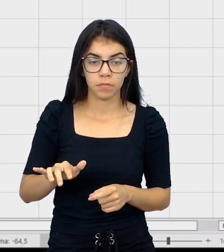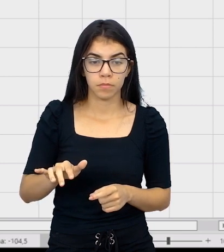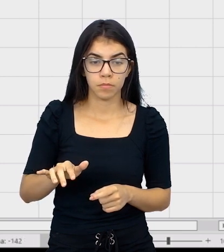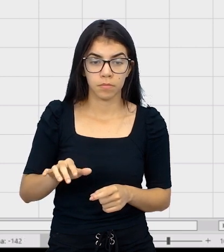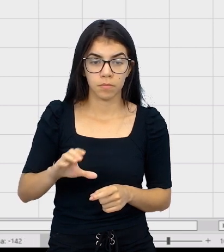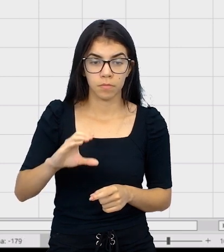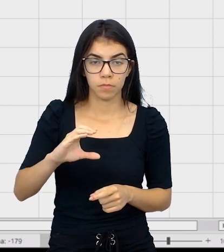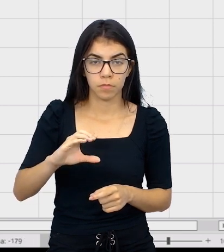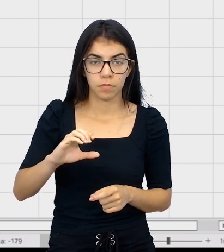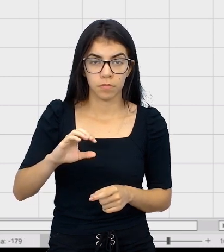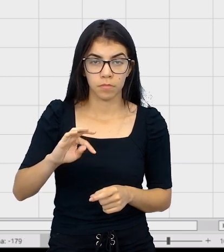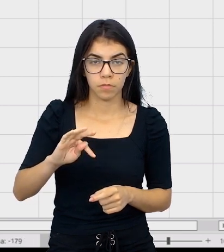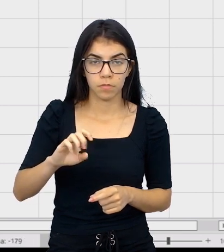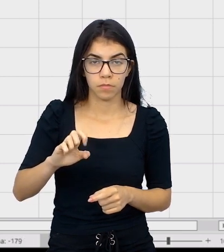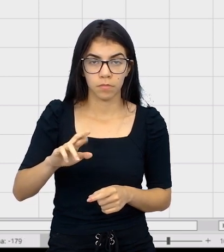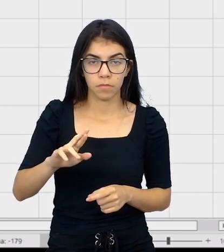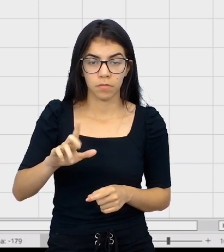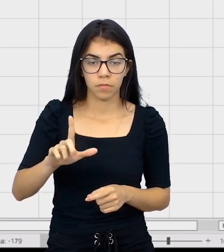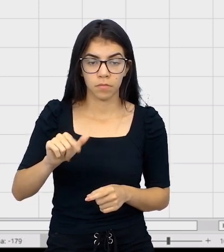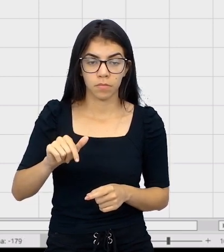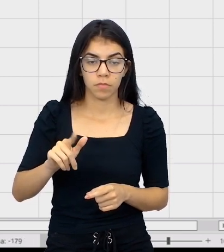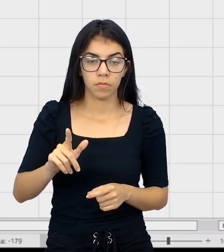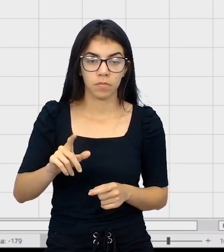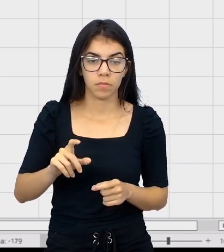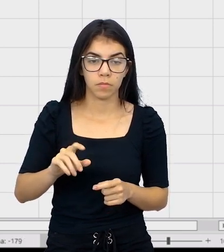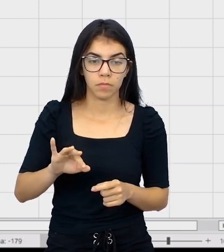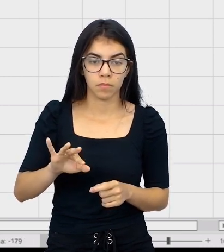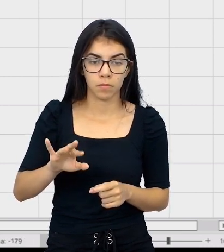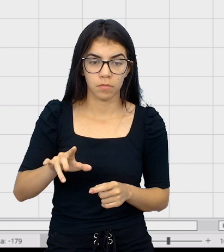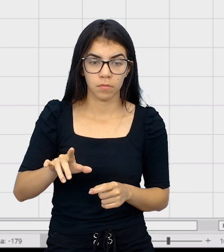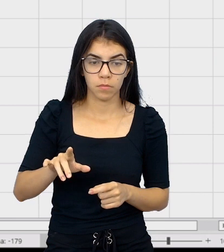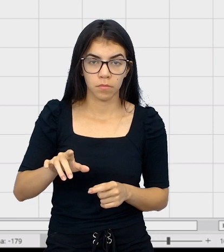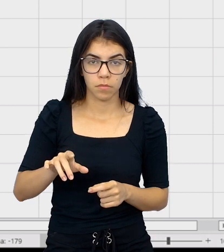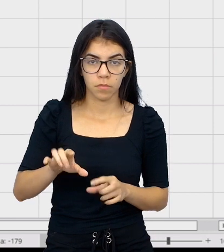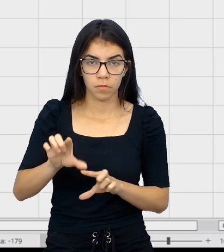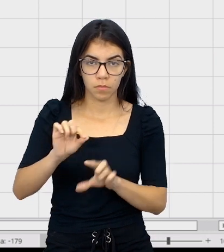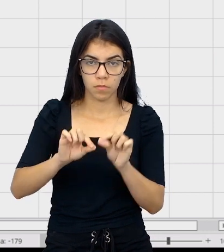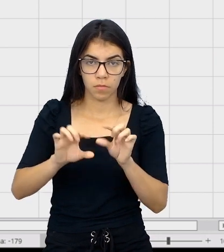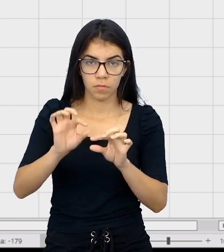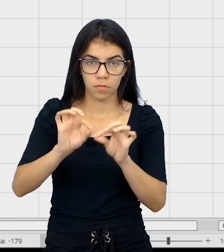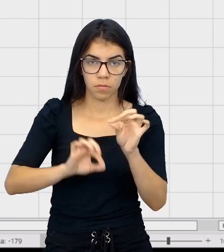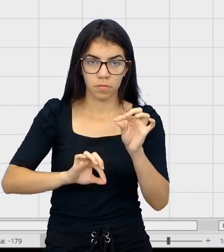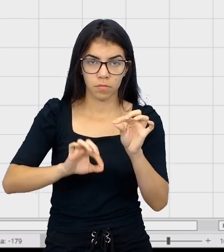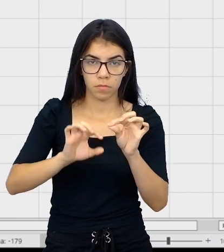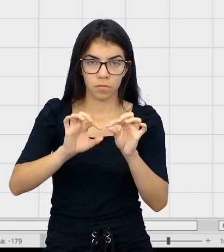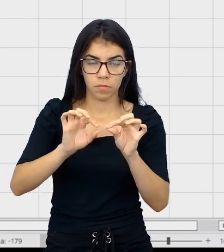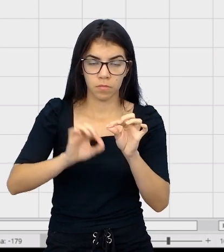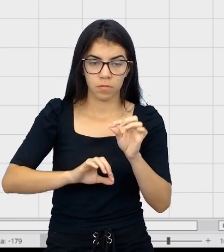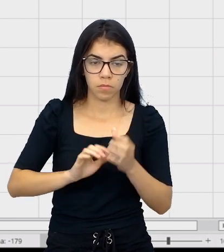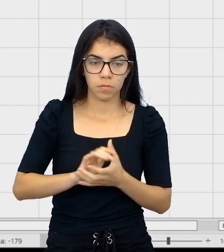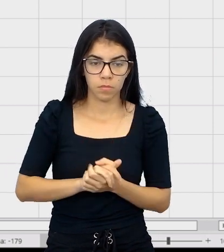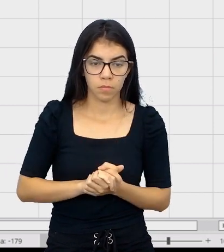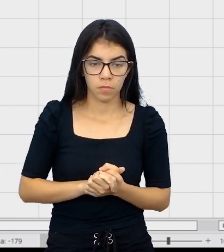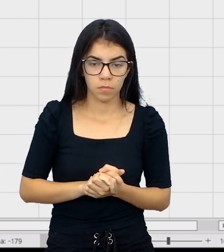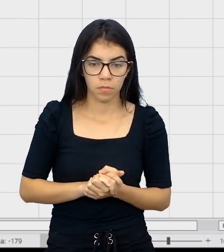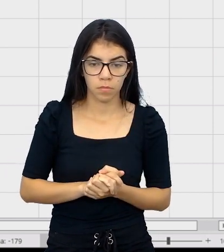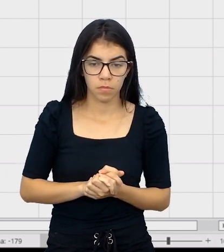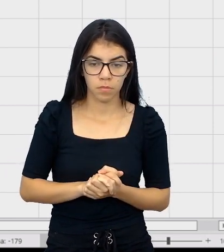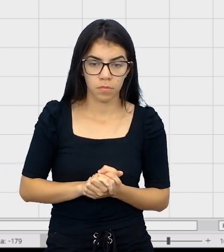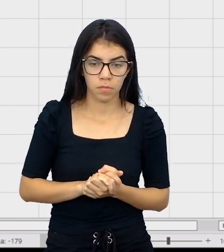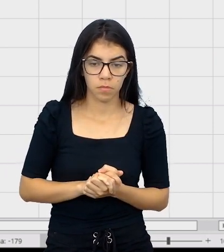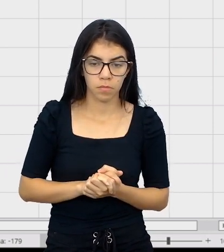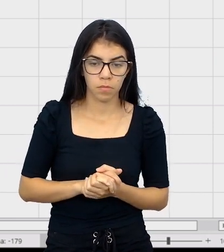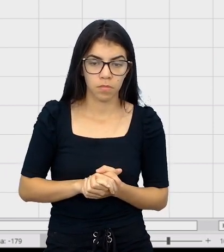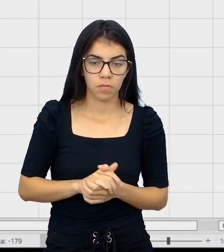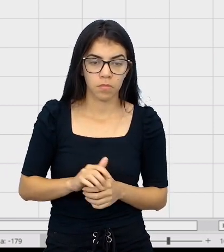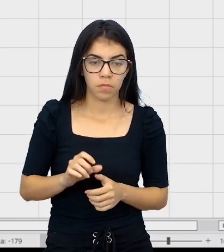mouse, seleciono, com o mouse segurando o botão do lado esquerdo e solto. Tá selecionado o X e o Y? Sim. Tá, então eu cliquei, selecionei, apertei o CTRL,